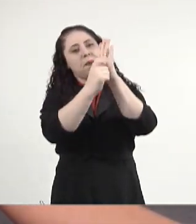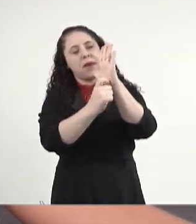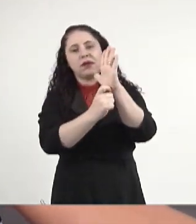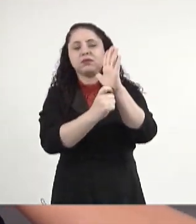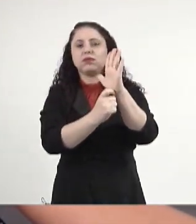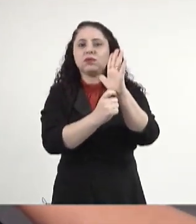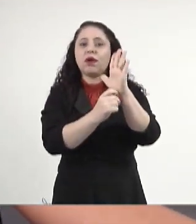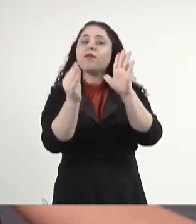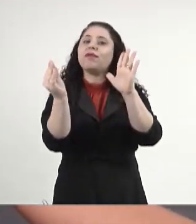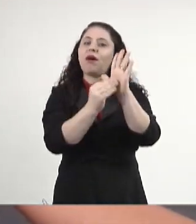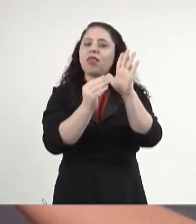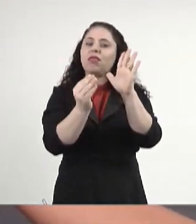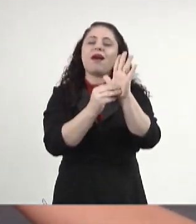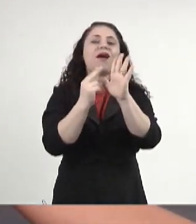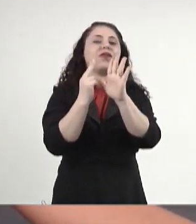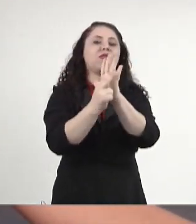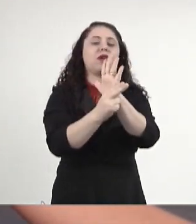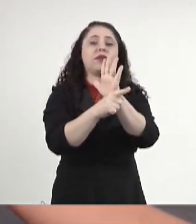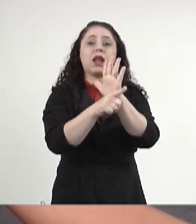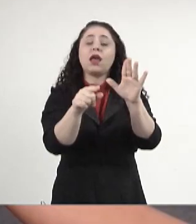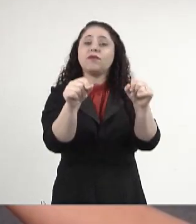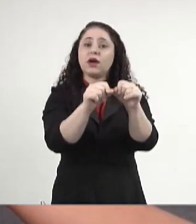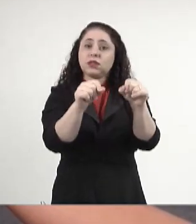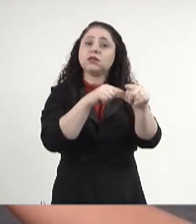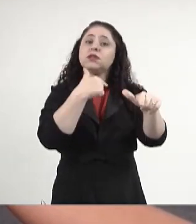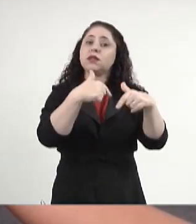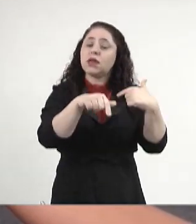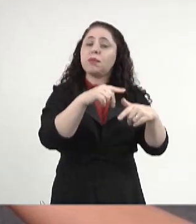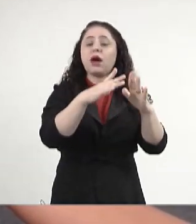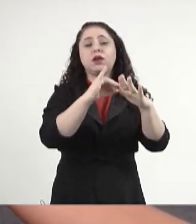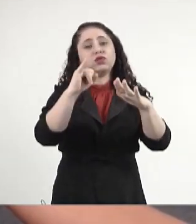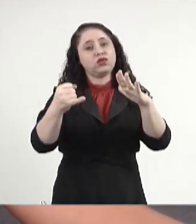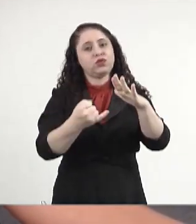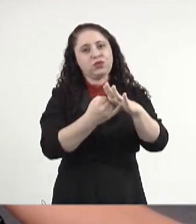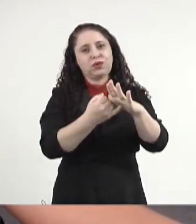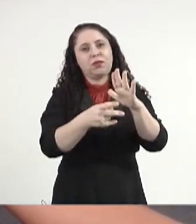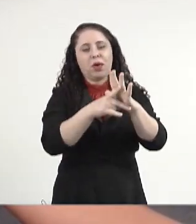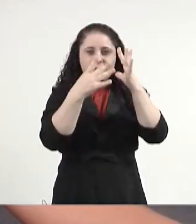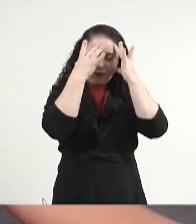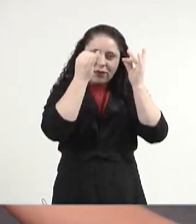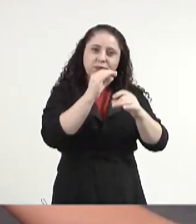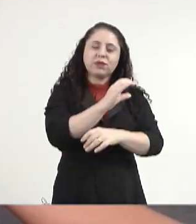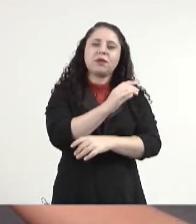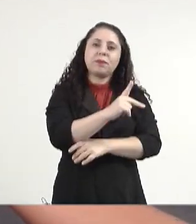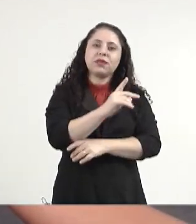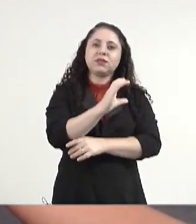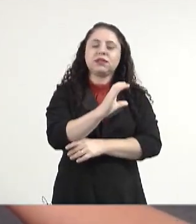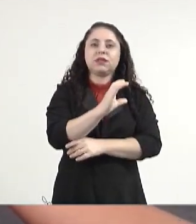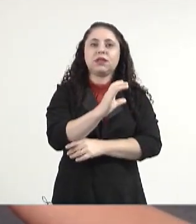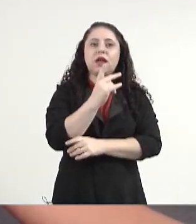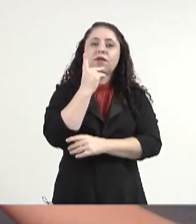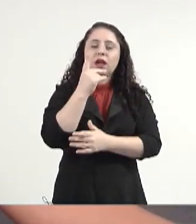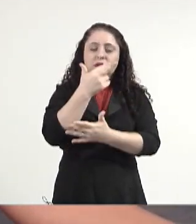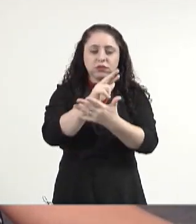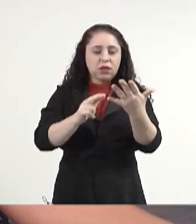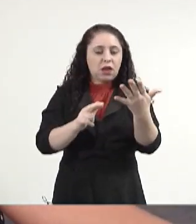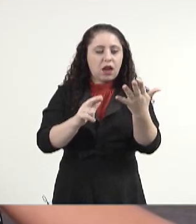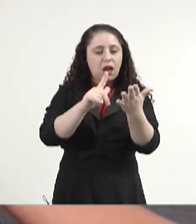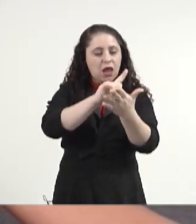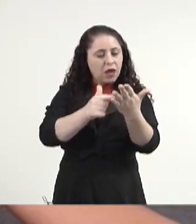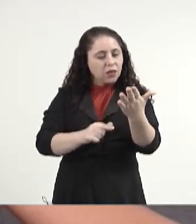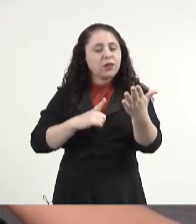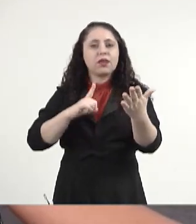peritos oficiais. Quer dizer, são peritos que pertencem a uma instituição oficial, que é a Polícia Civil. Os seus laudos instruem inquéritos policiais,